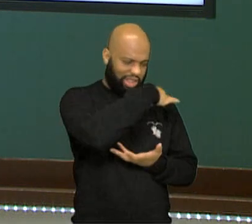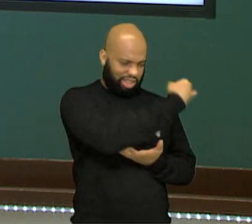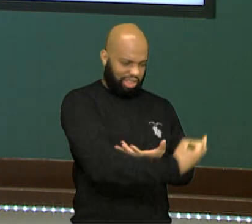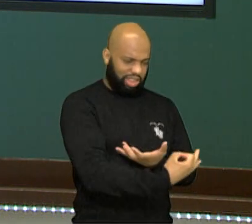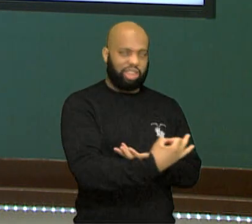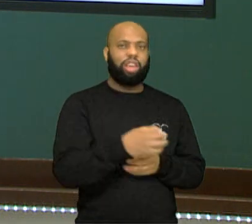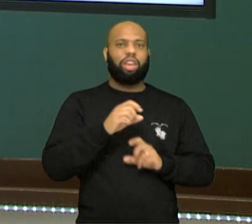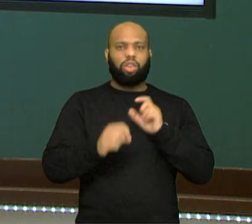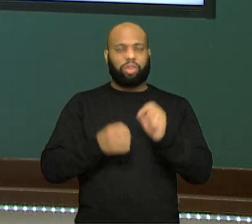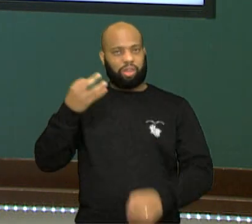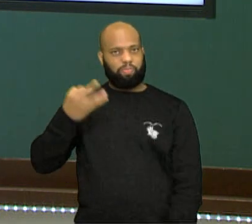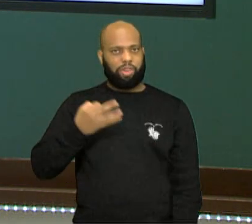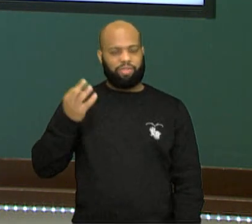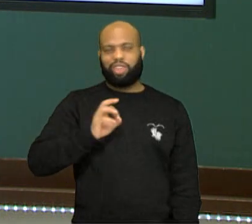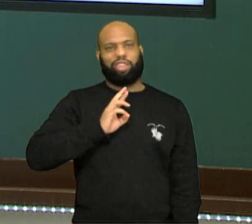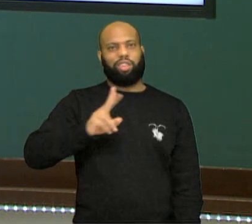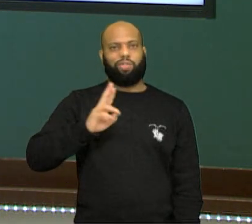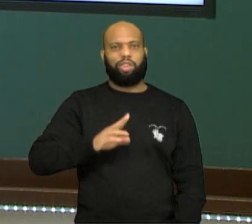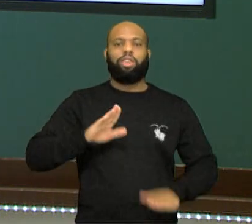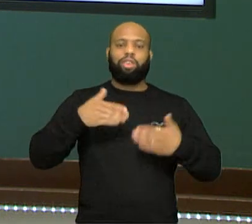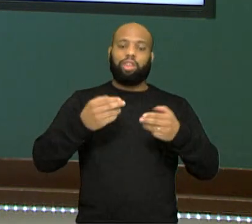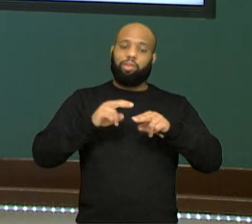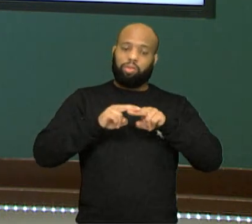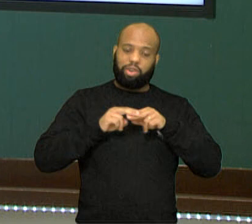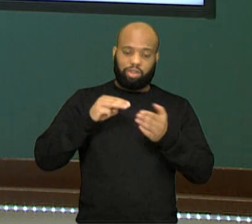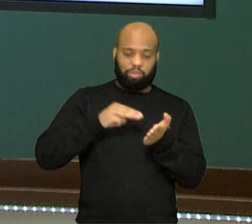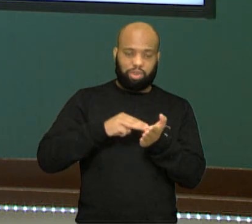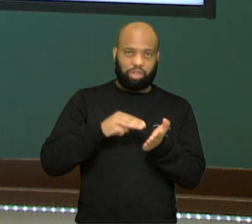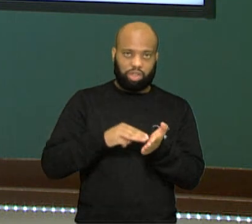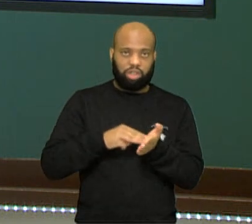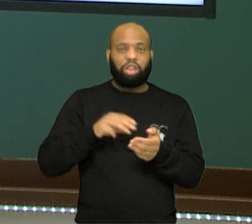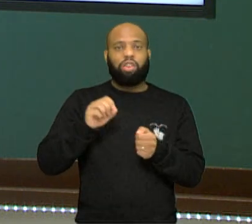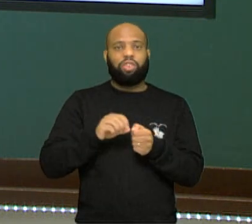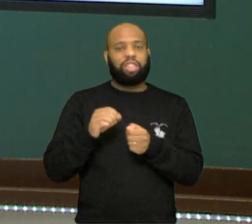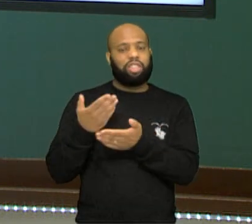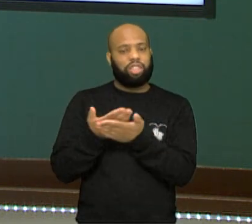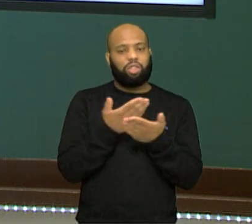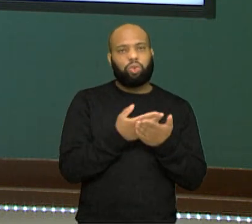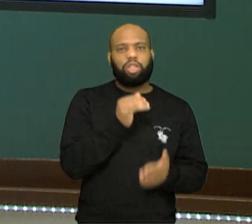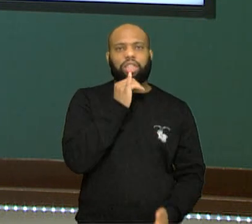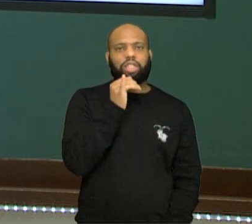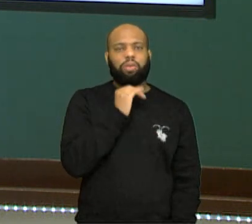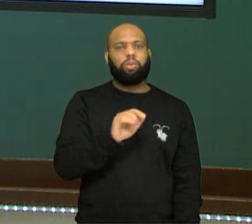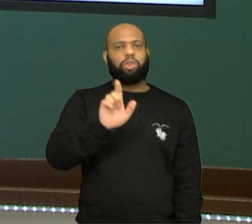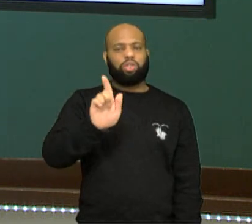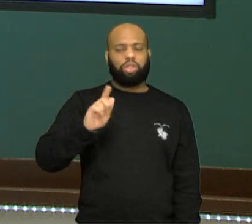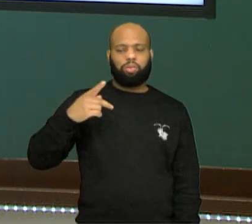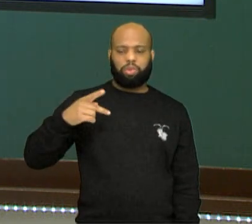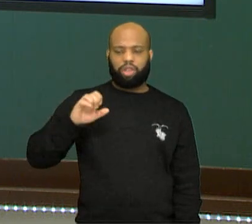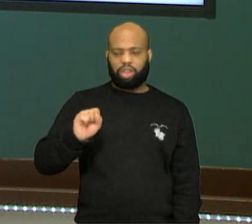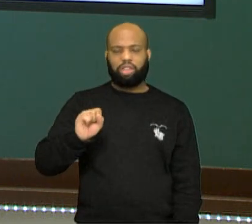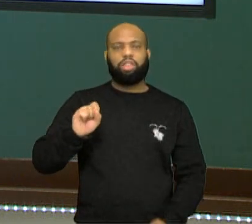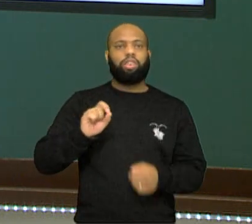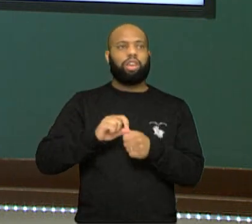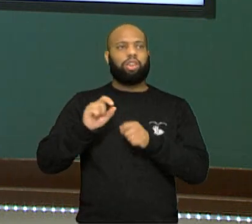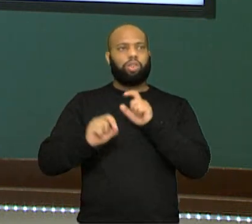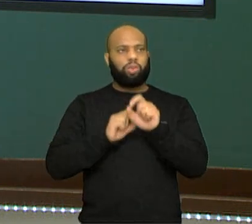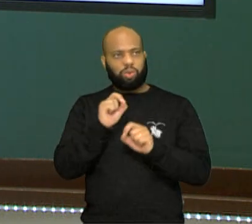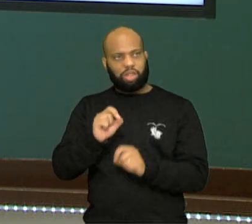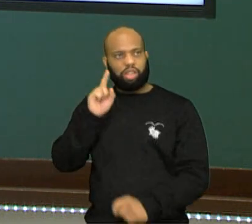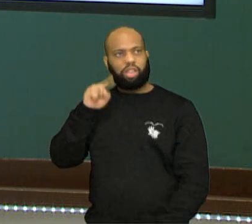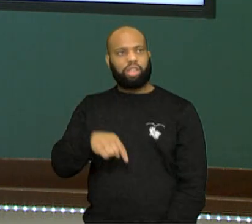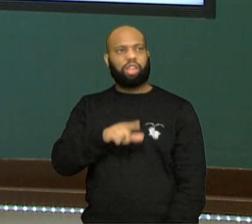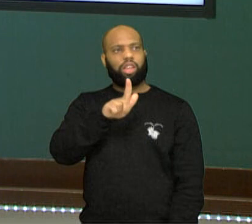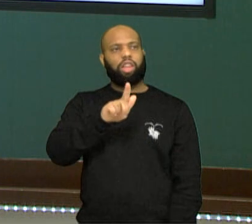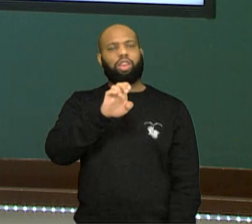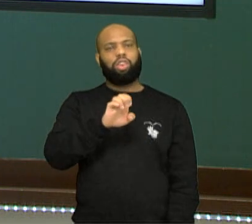elas não vão ser perfeitas. Então, para a gente poder fazer esse estudo, por exemplo, do GPS, vai aparecer o que a gente chama